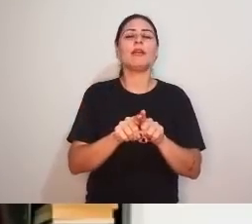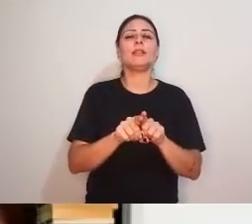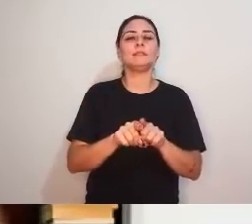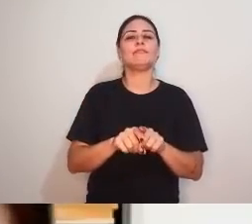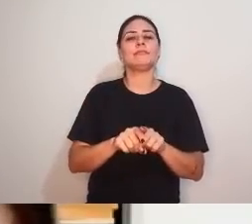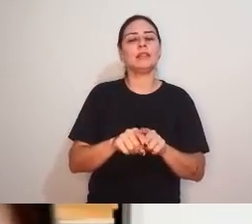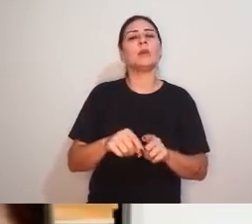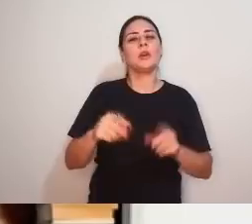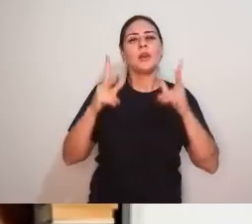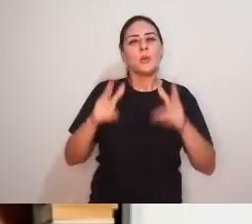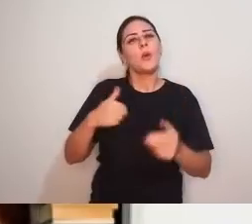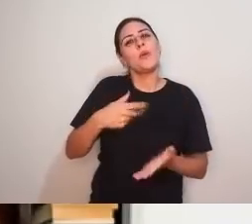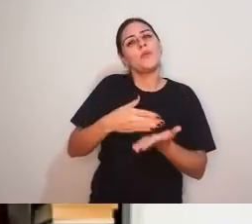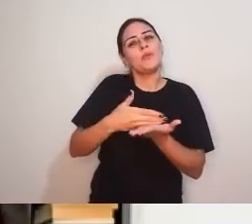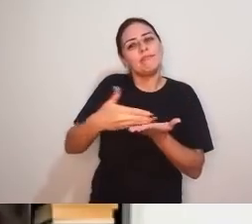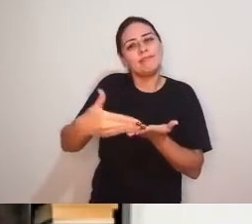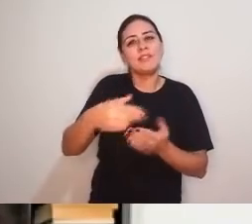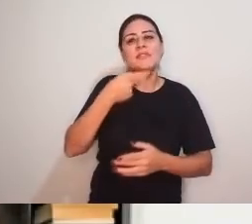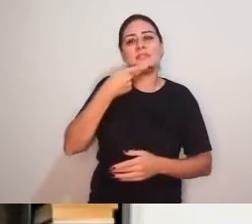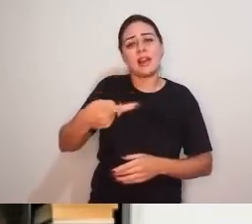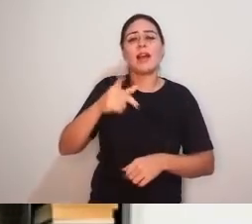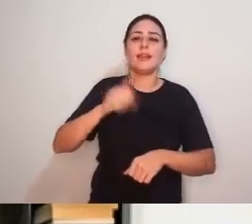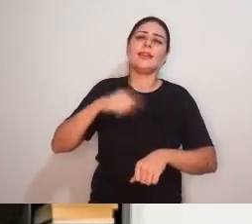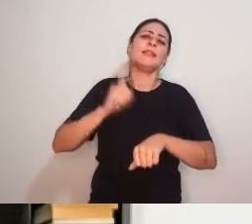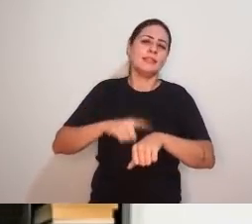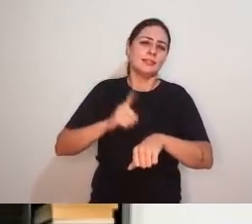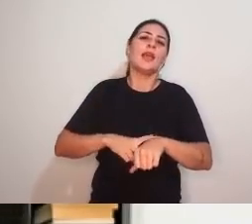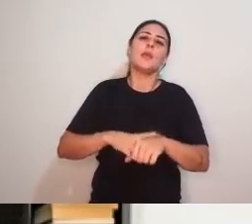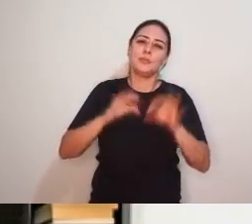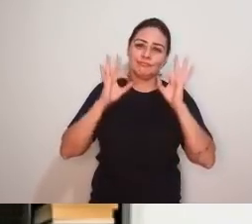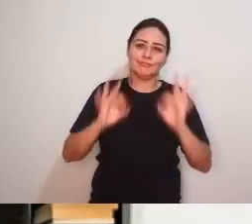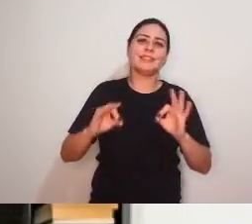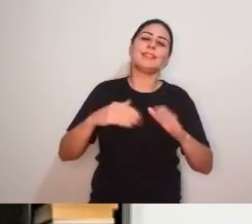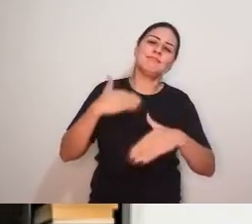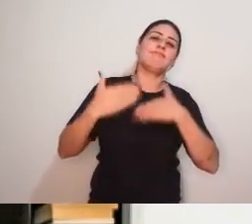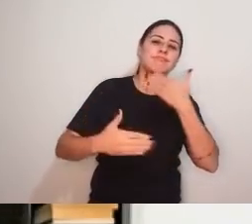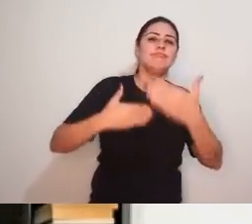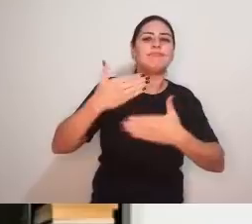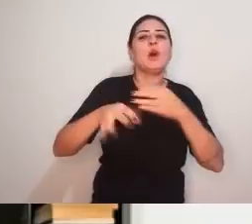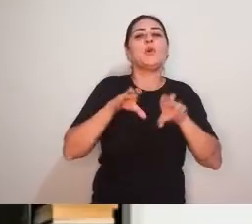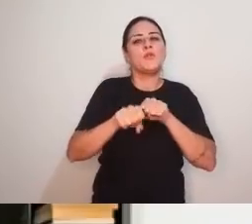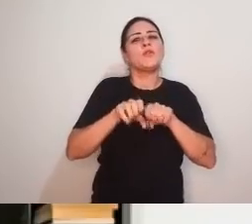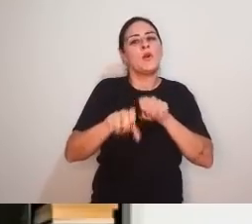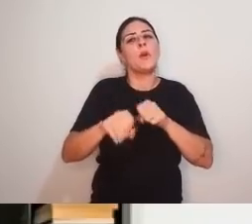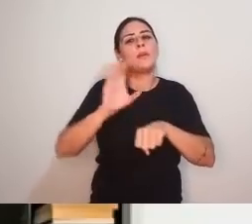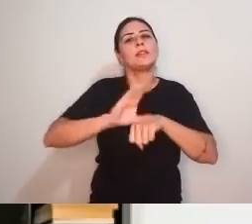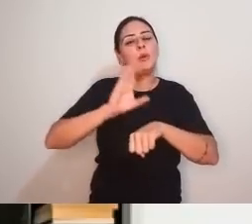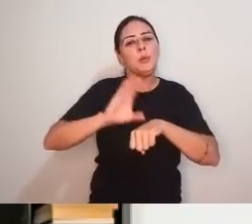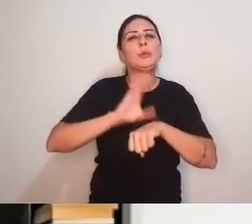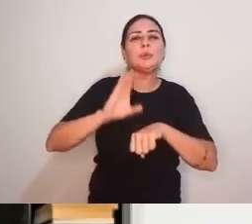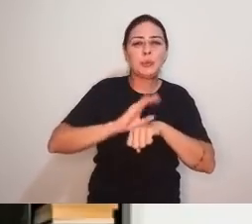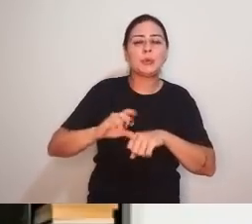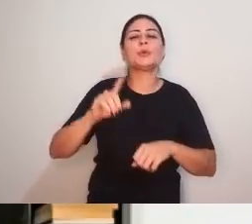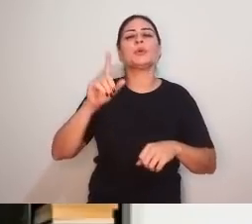primeiro momento de muitos, vai ser uma sucessão de formações que nós vamos tentar alinhar diante de cada instrumento aí, de